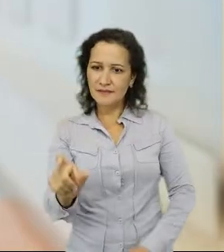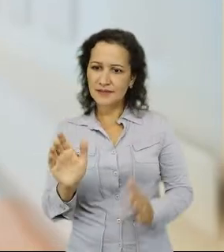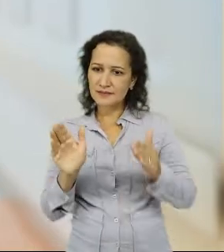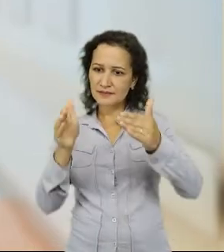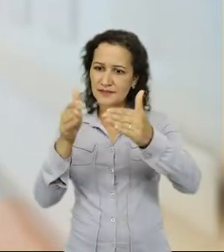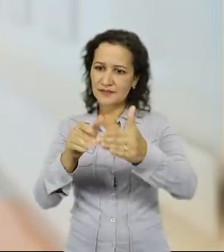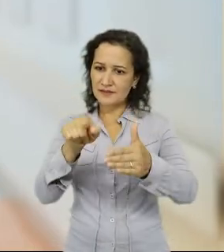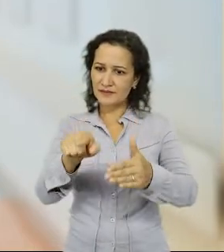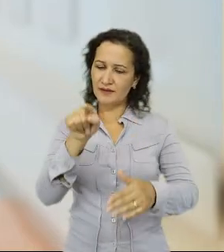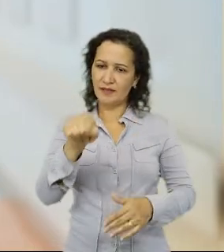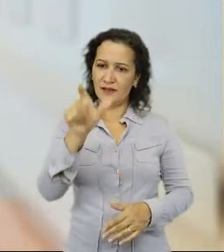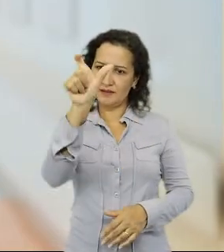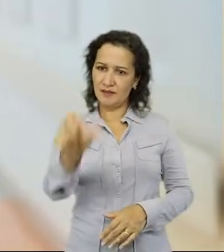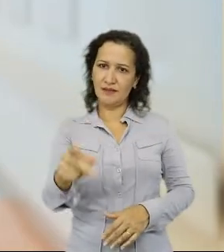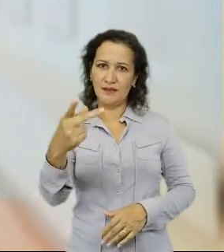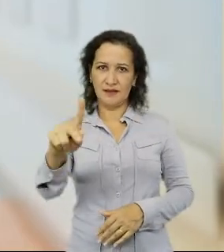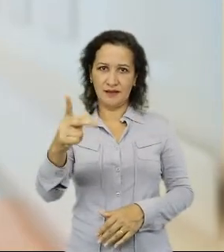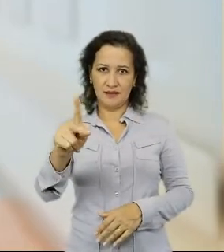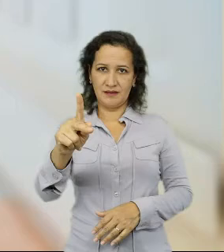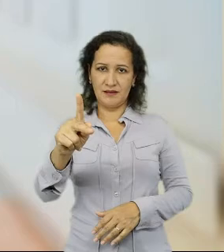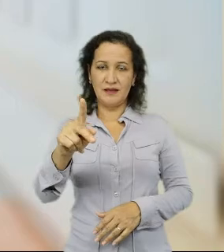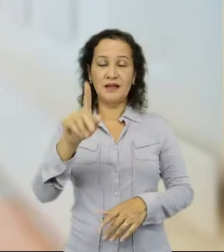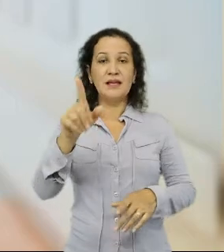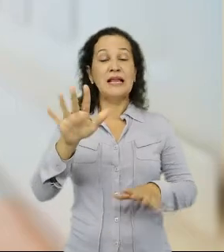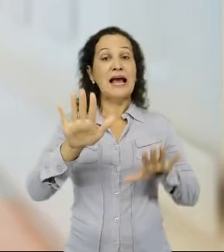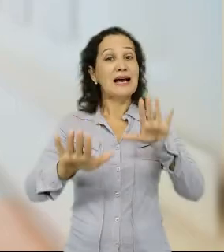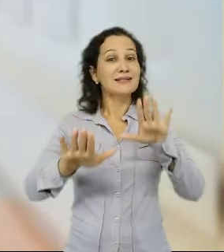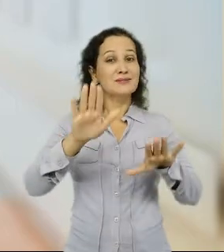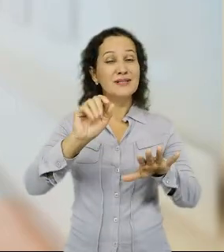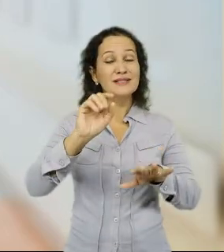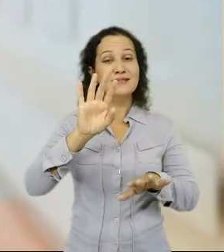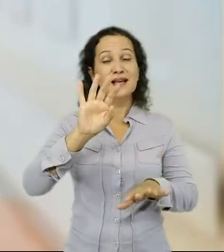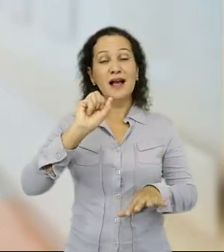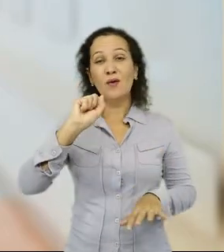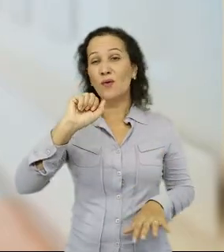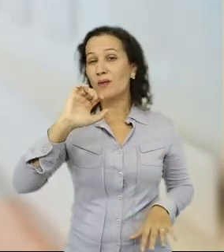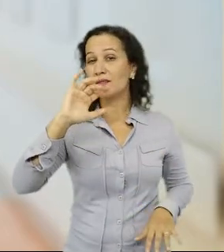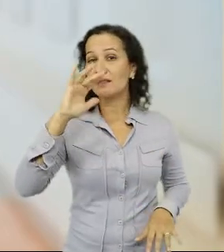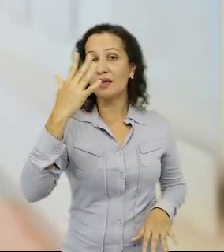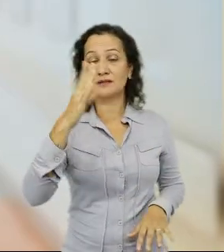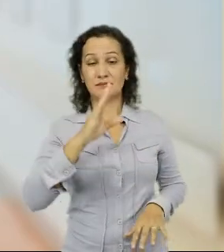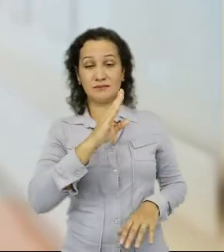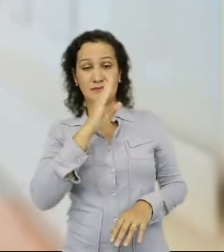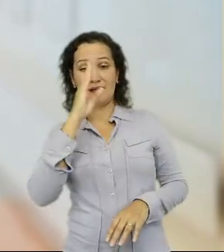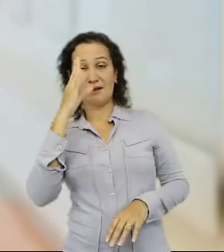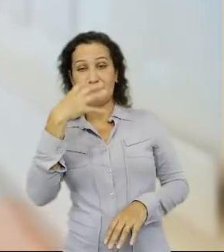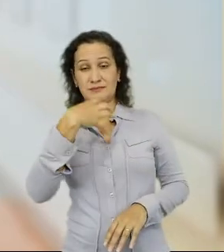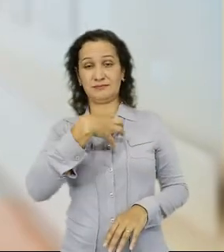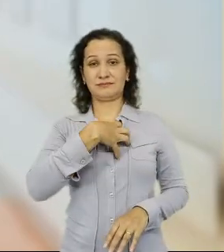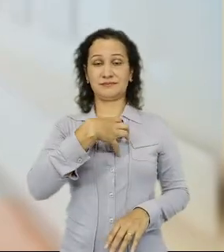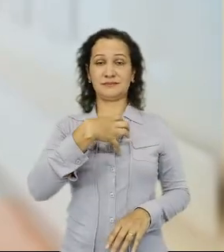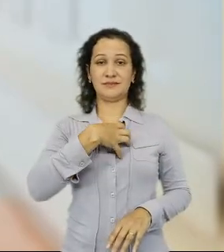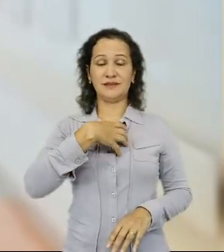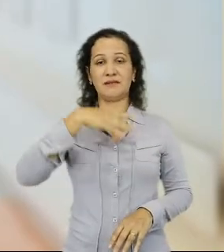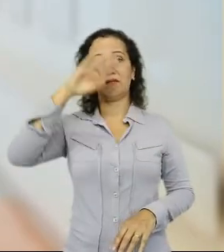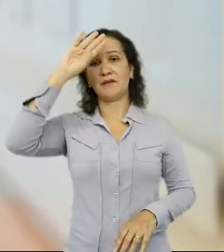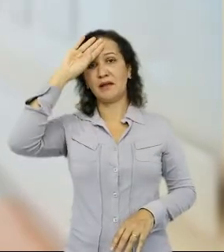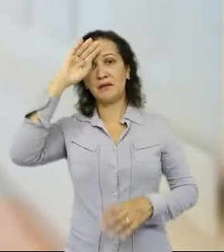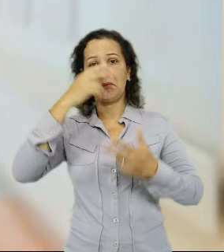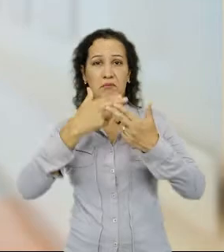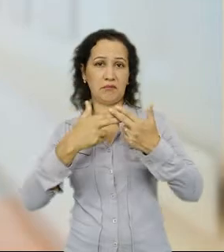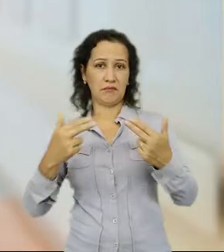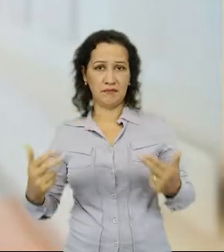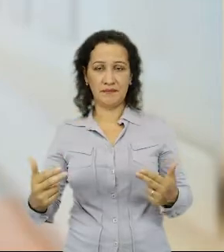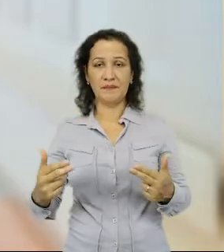na prática aumenta e muito o risco de evento adverso grave, ou faz com que o risco de complicações da